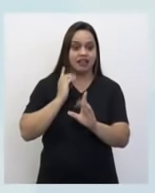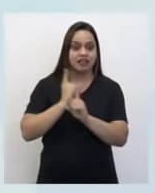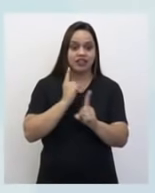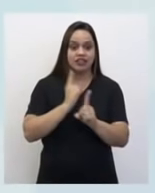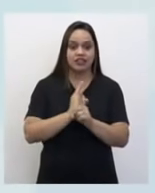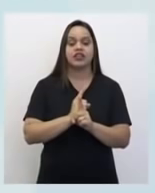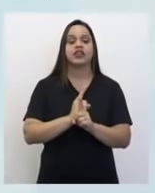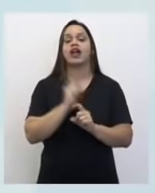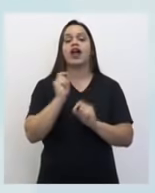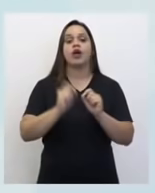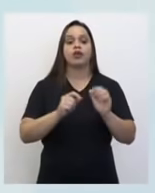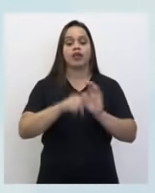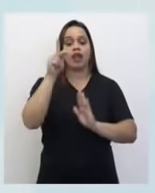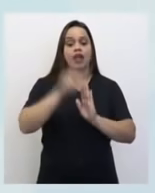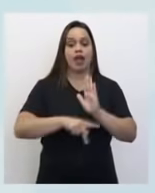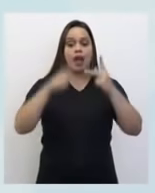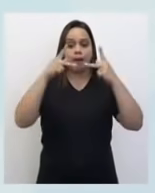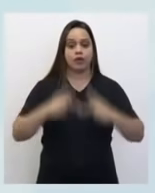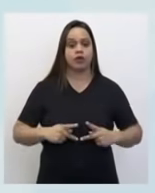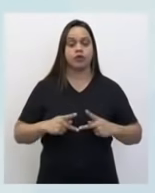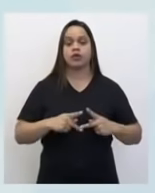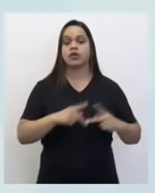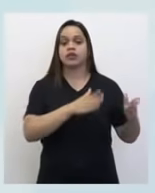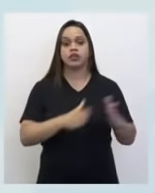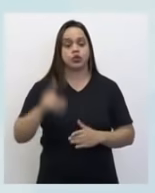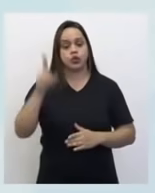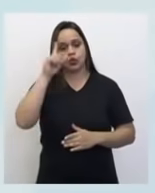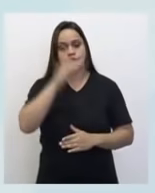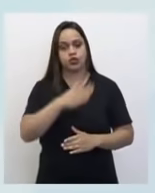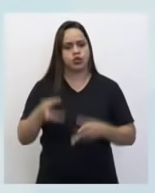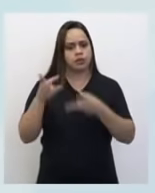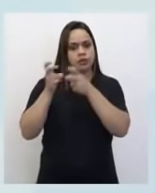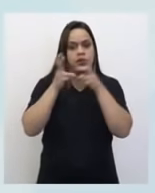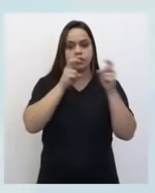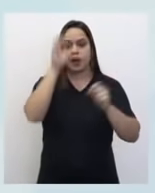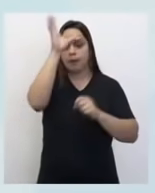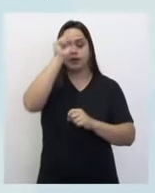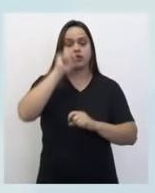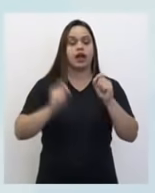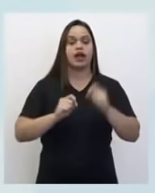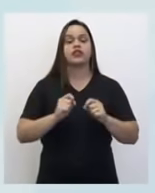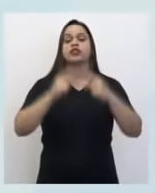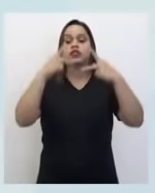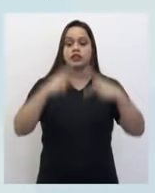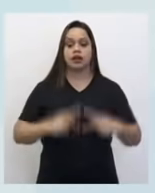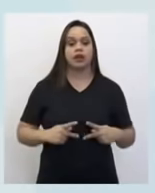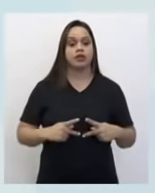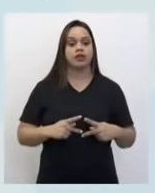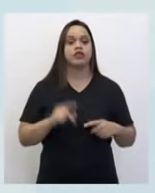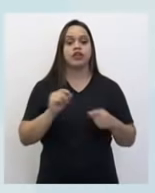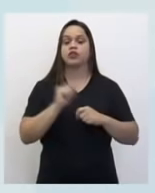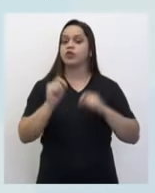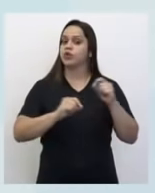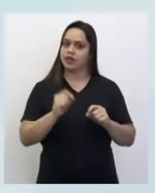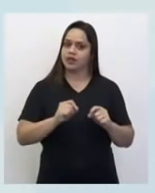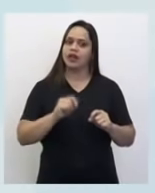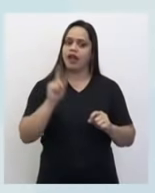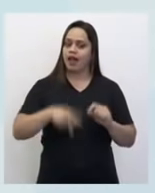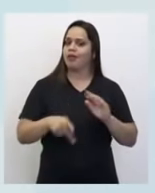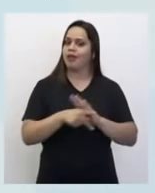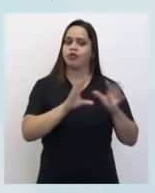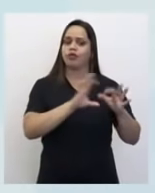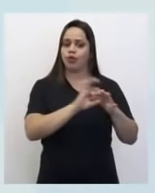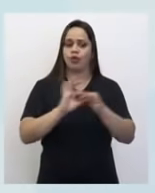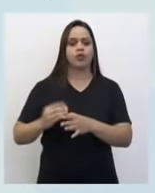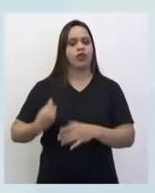da programação em operações do cotidiano e reconhecer que a aprendizagem de programação faz parte do seu